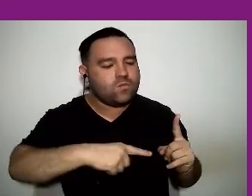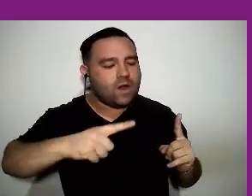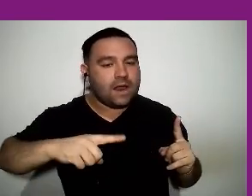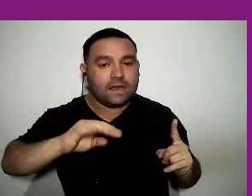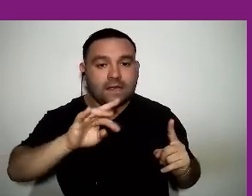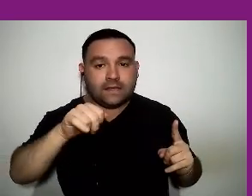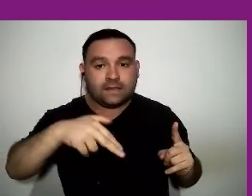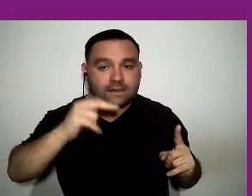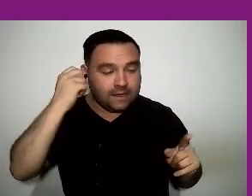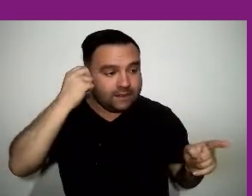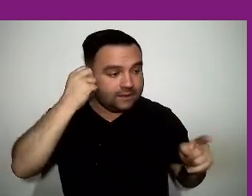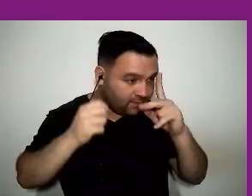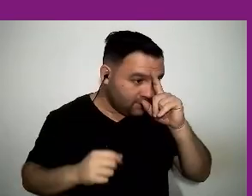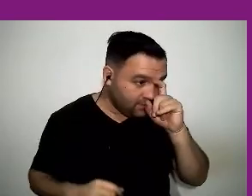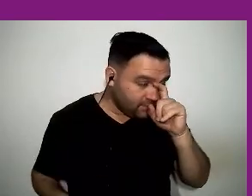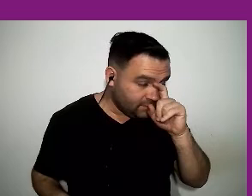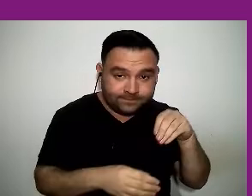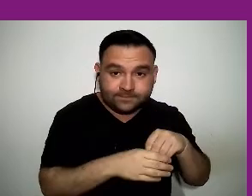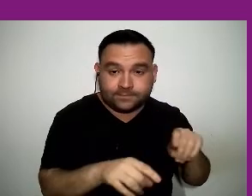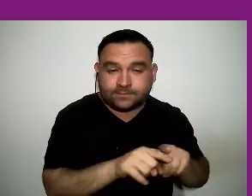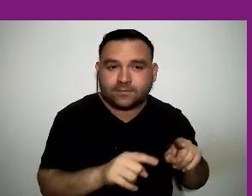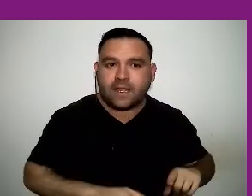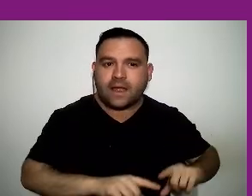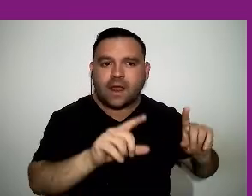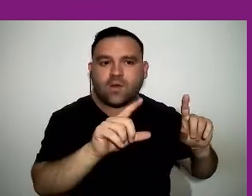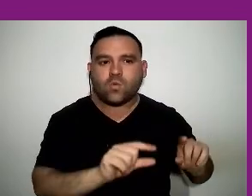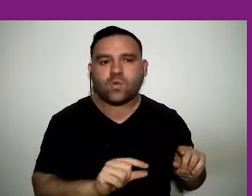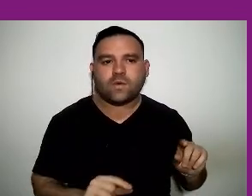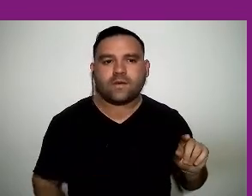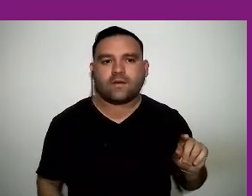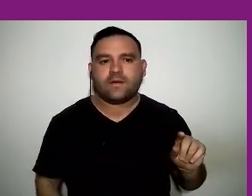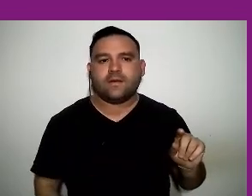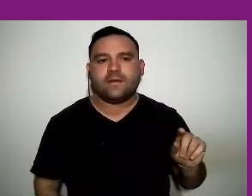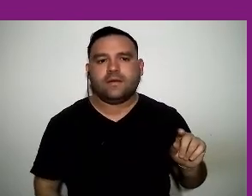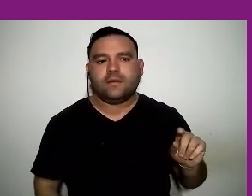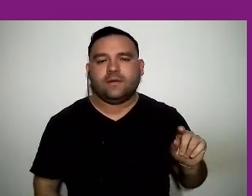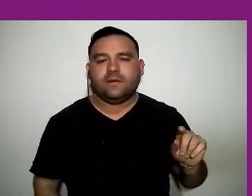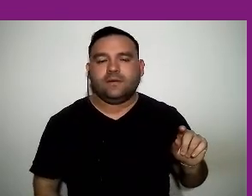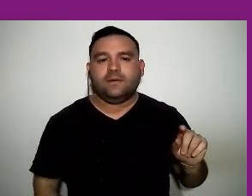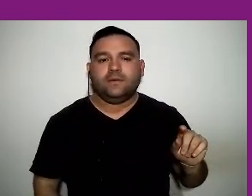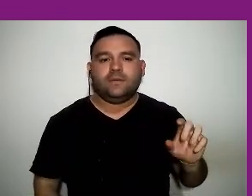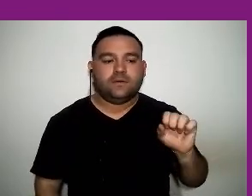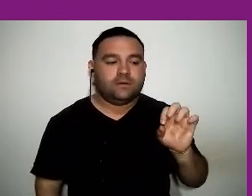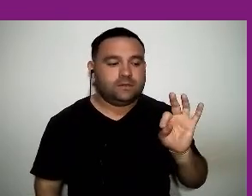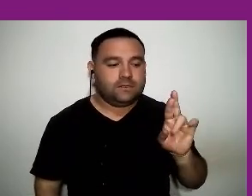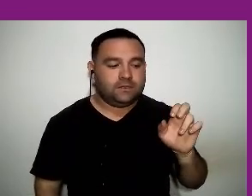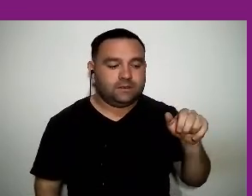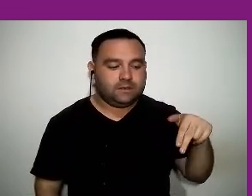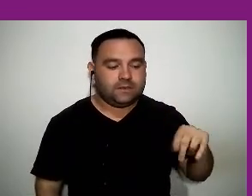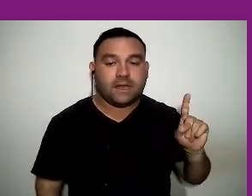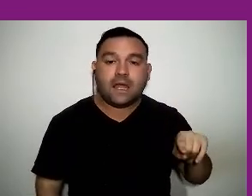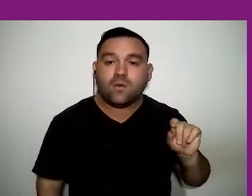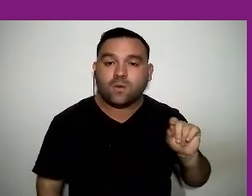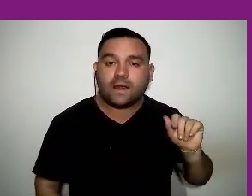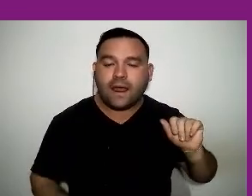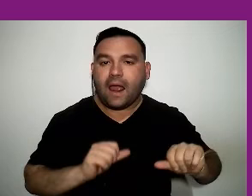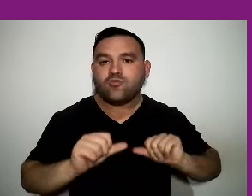à beira-leito, você diminuir o strain, que é a alteração